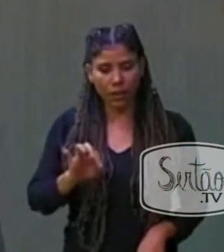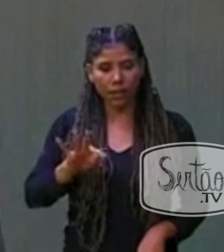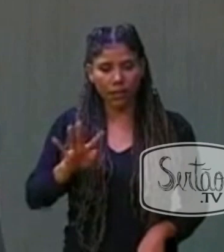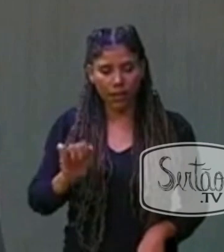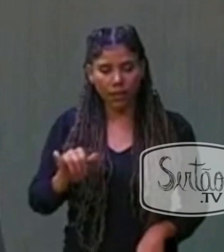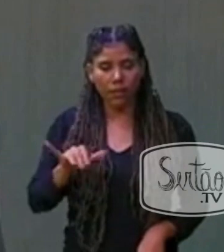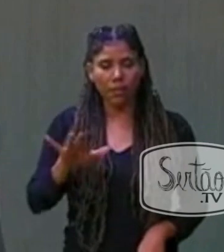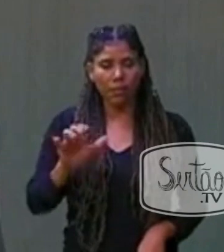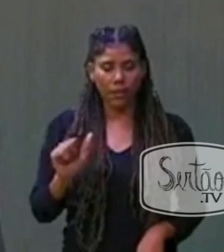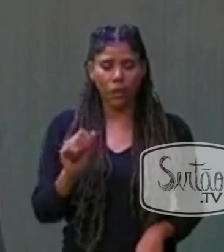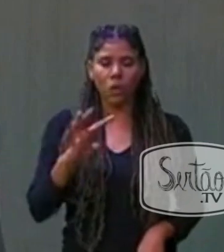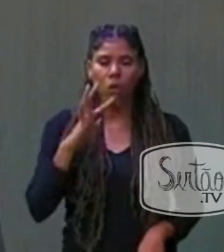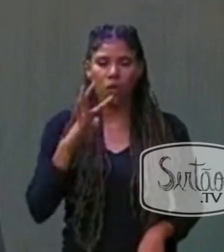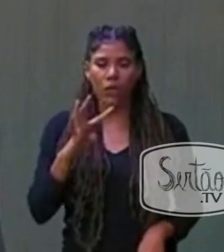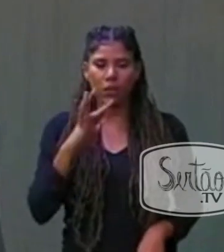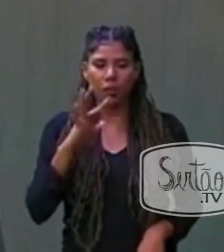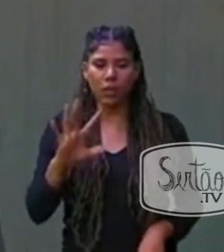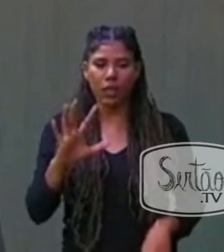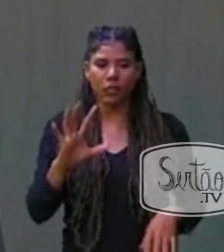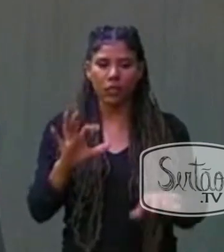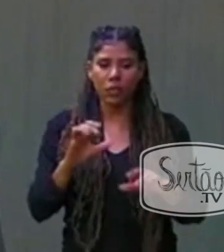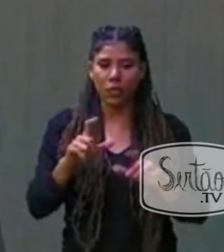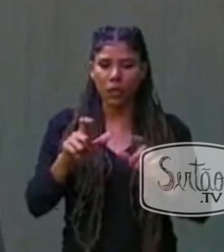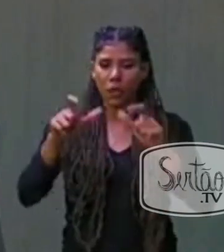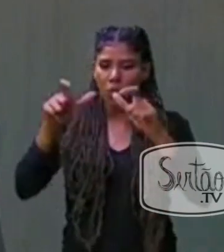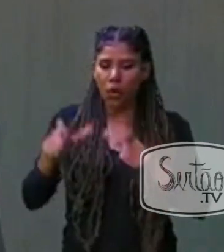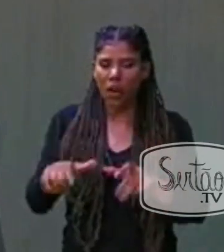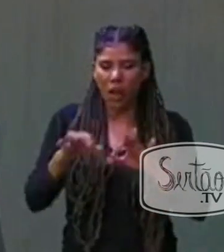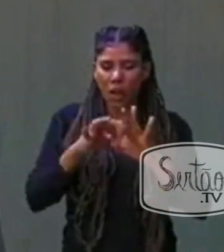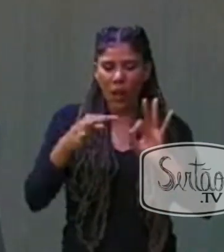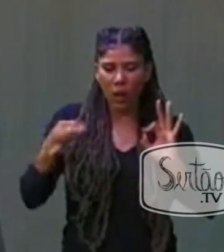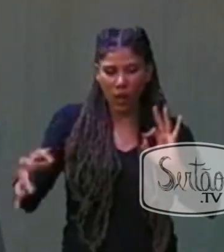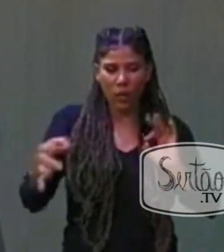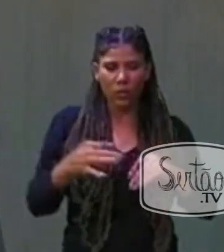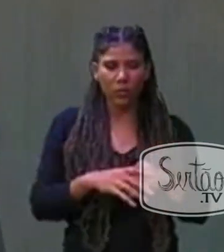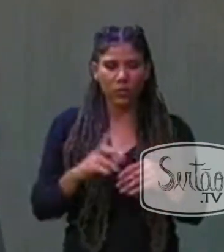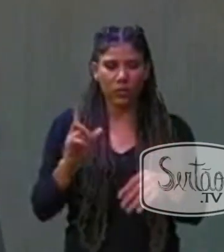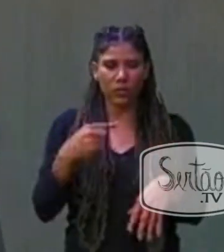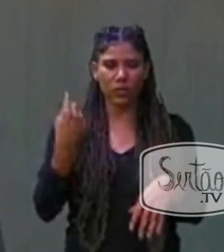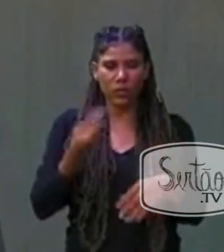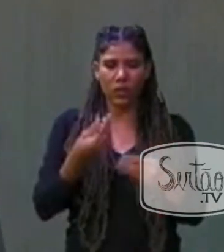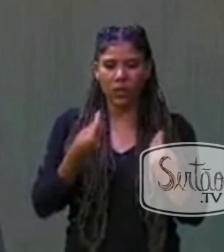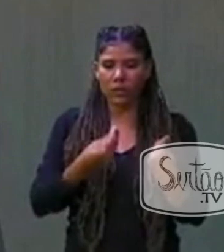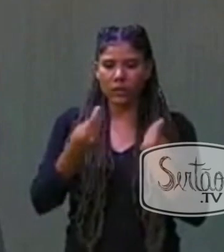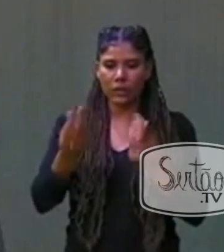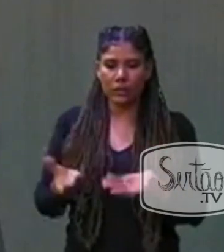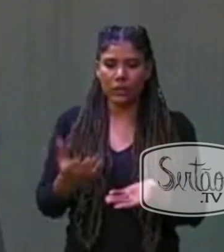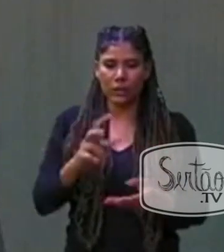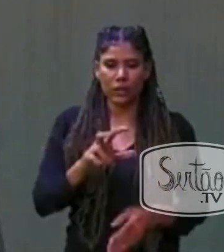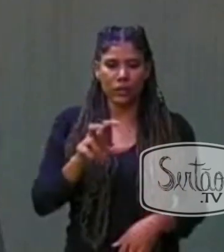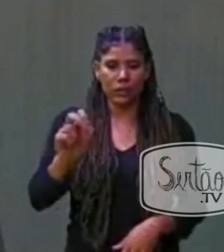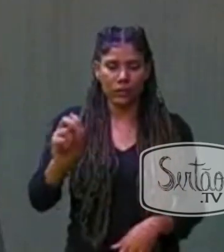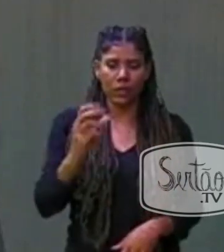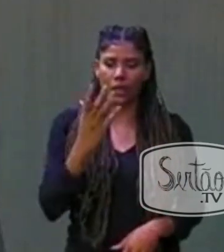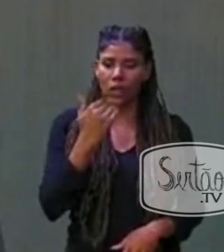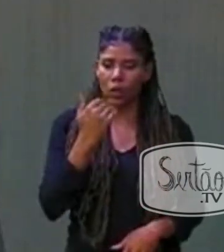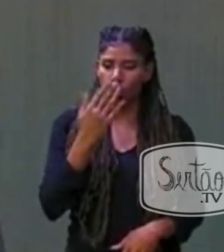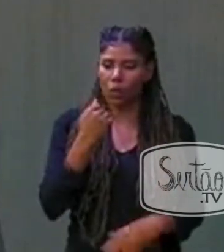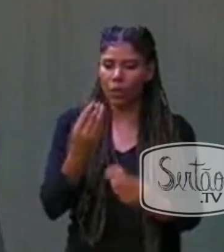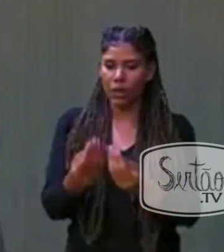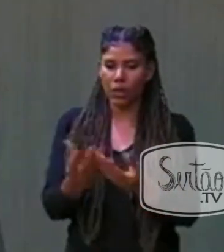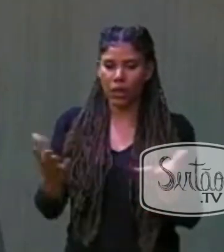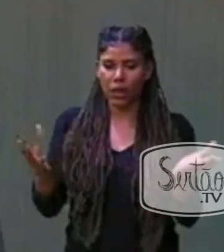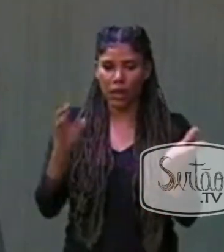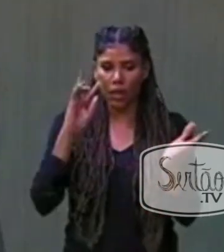conhecia bem, mas a gente foi para uma comunidade afastada e nós entregamos 50 refeições. E eu